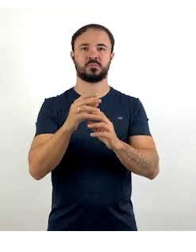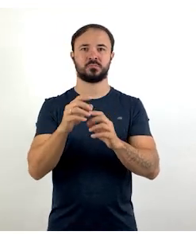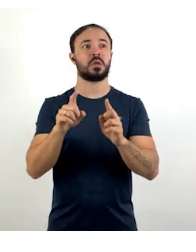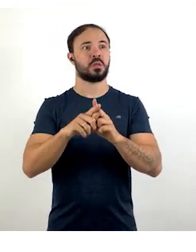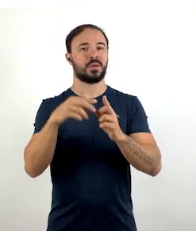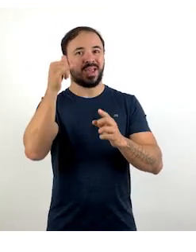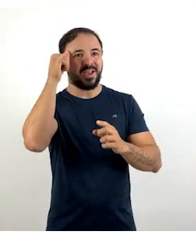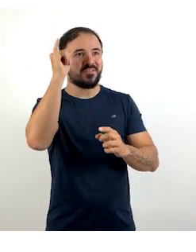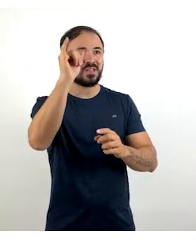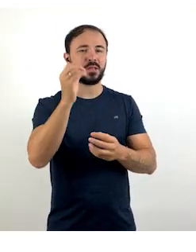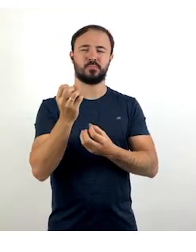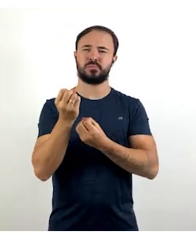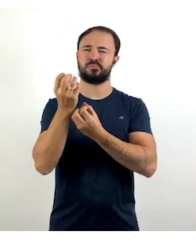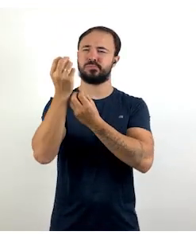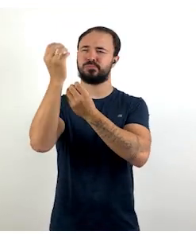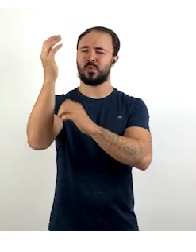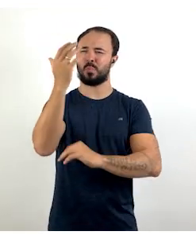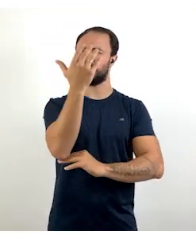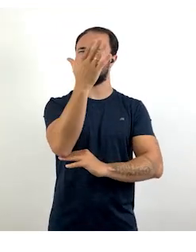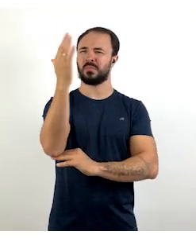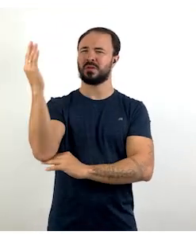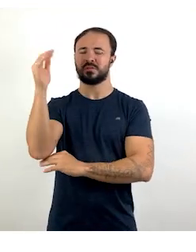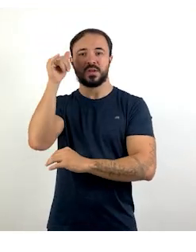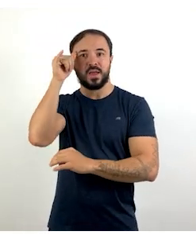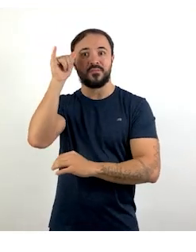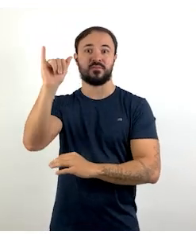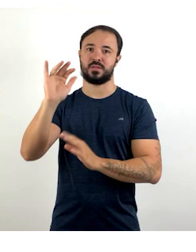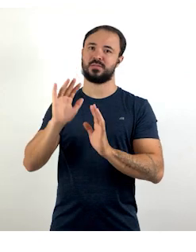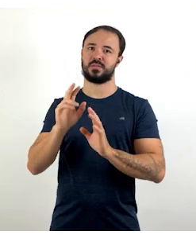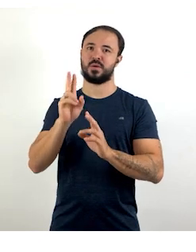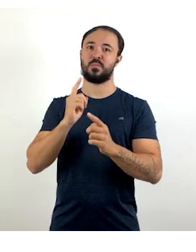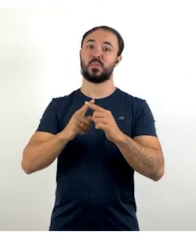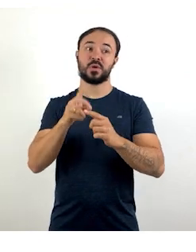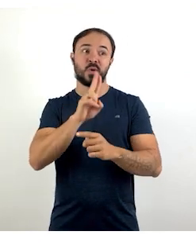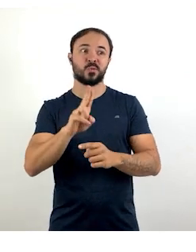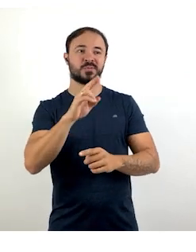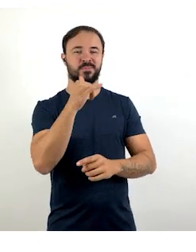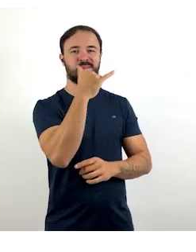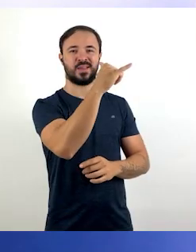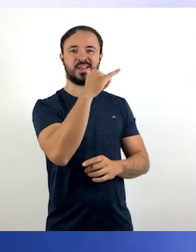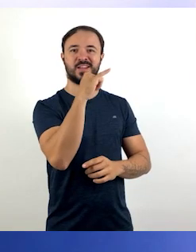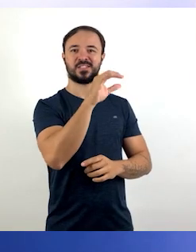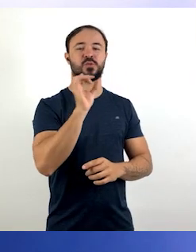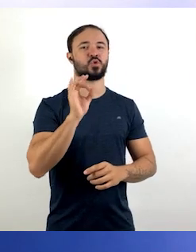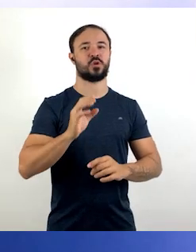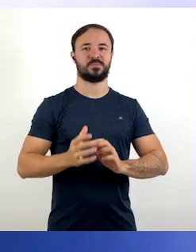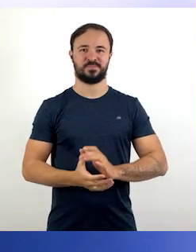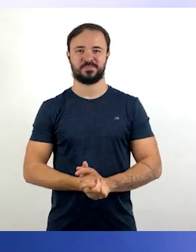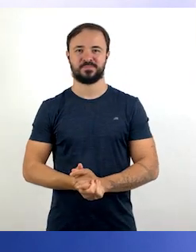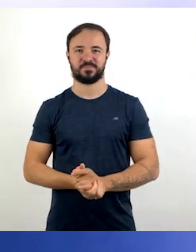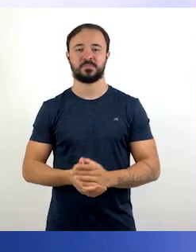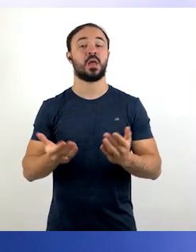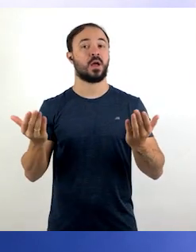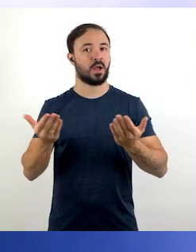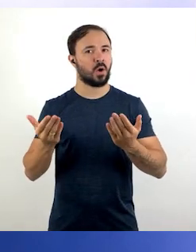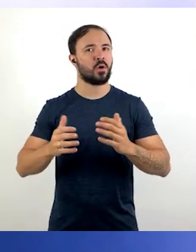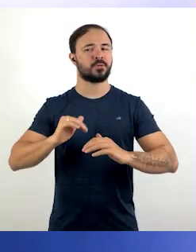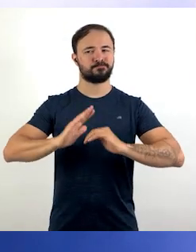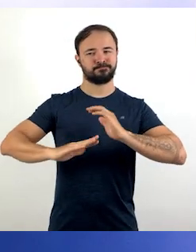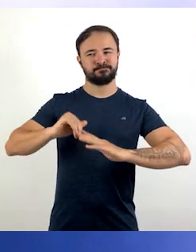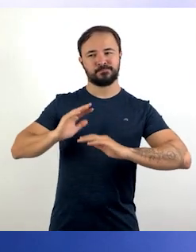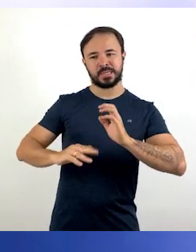menos poluentes, já que não utiliza queima para isso, utiliza apenas energia elétrica. E vamos agora à nossa atividade